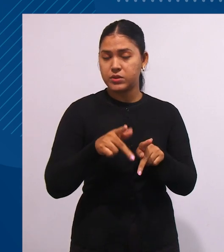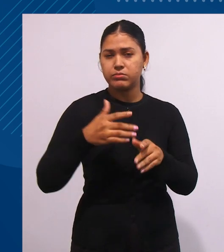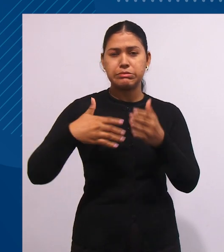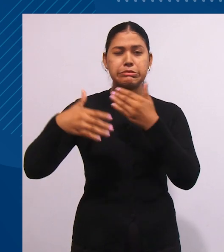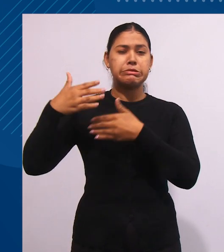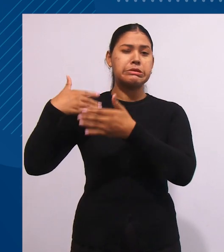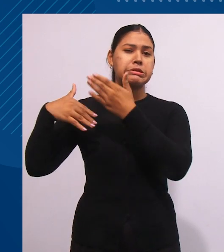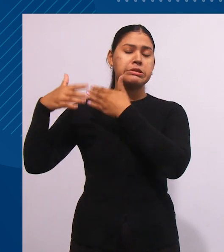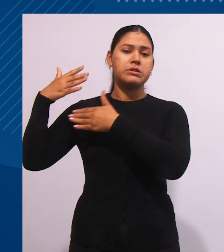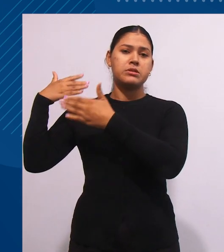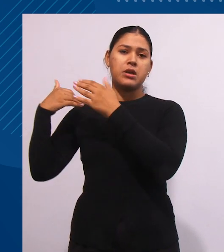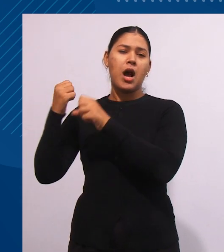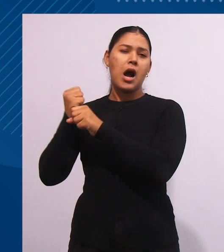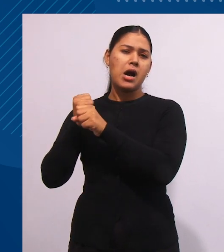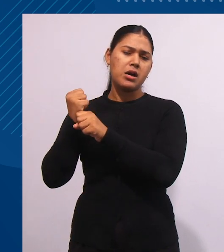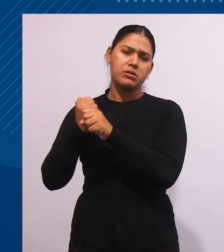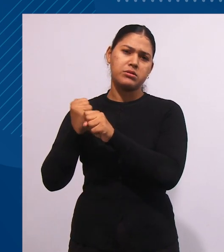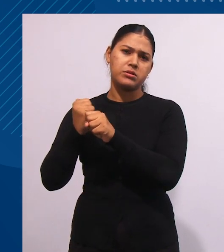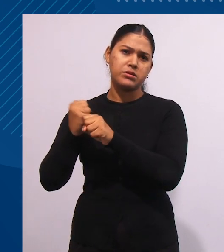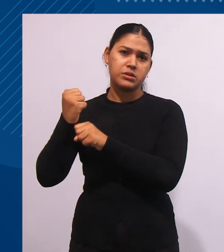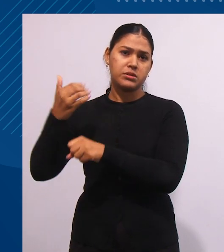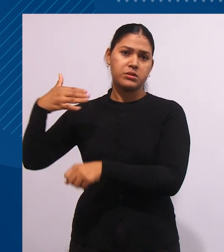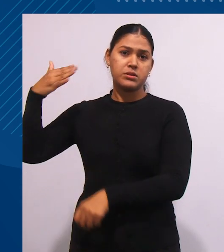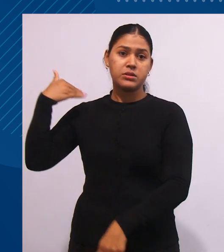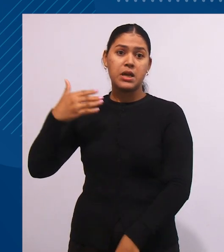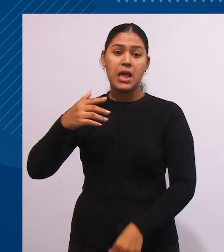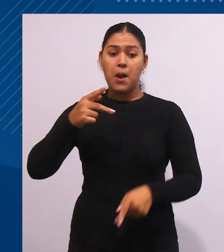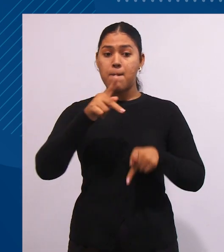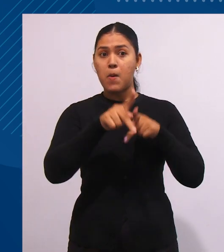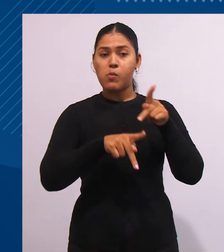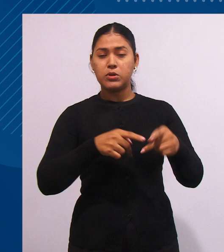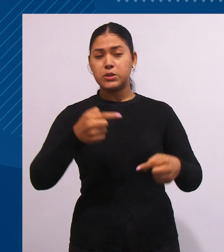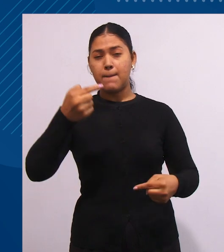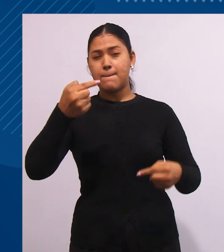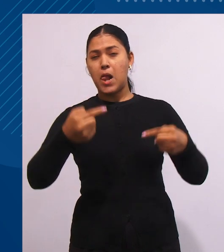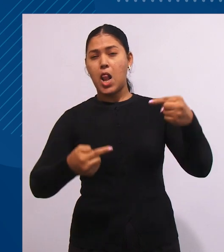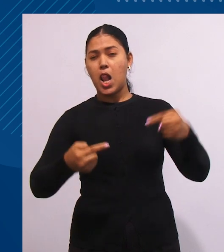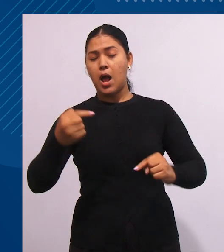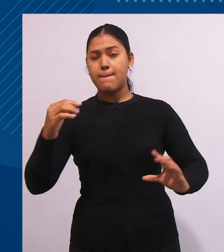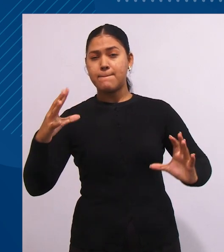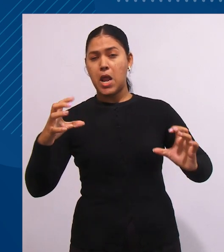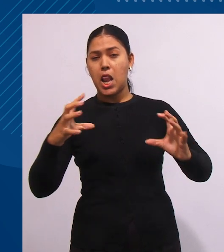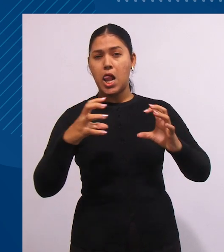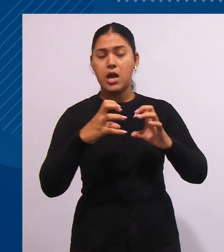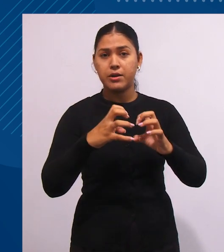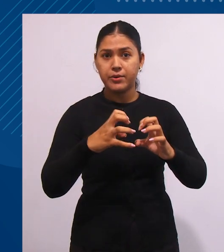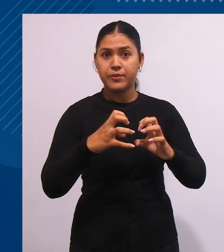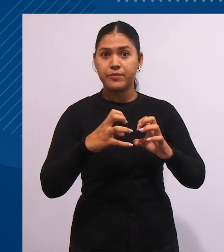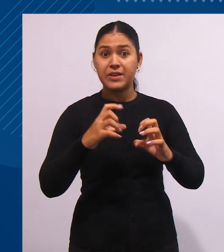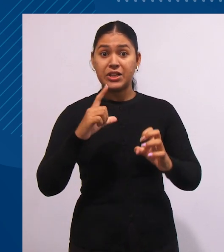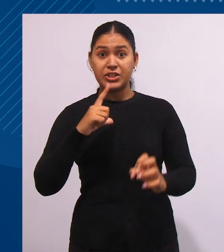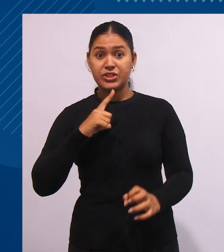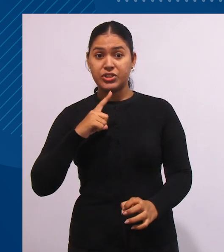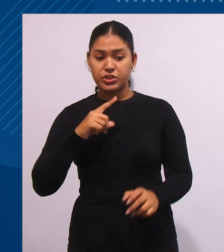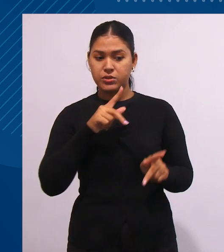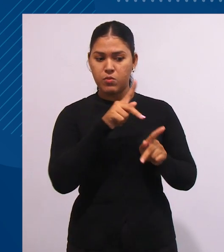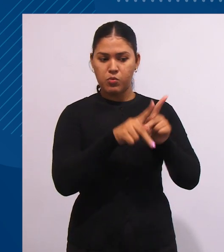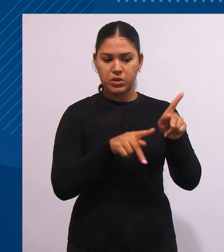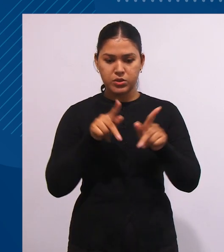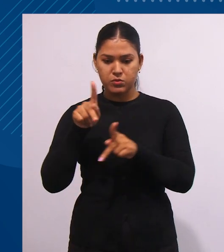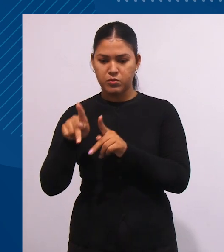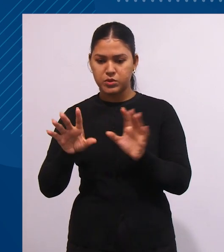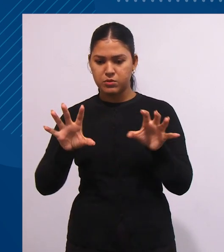né? Em outros tempos, eram povos rivais, né? Por exemplo, você tem povos vizinhos que foram